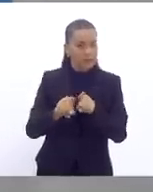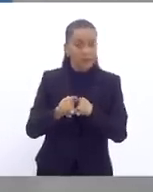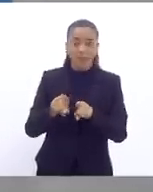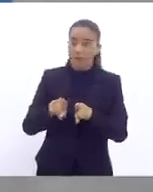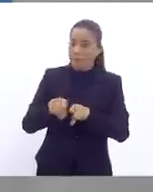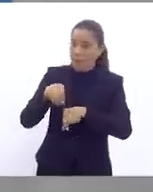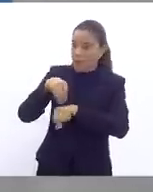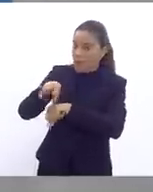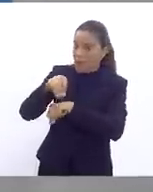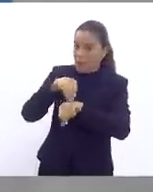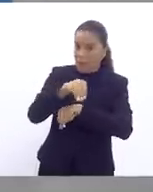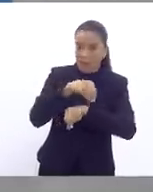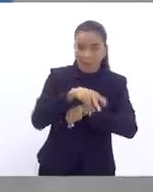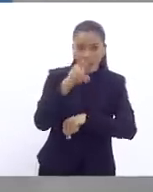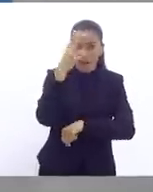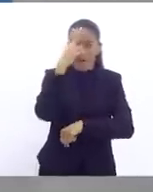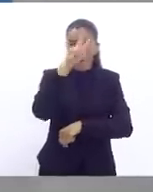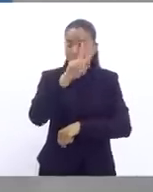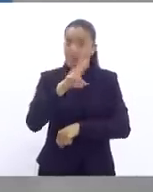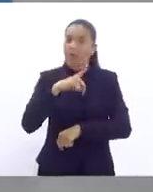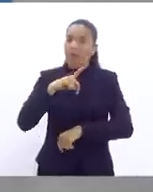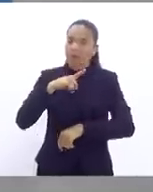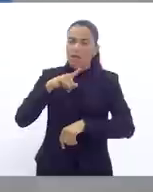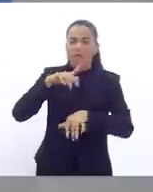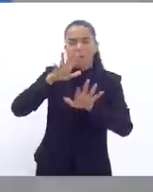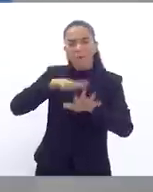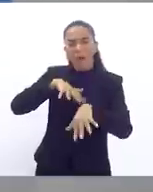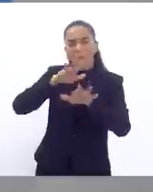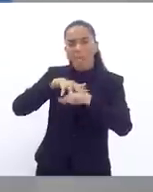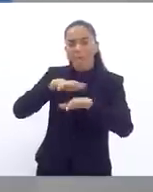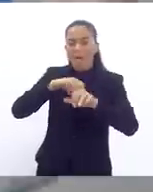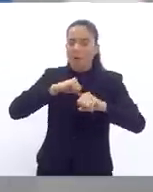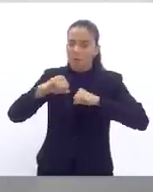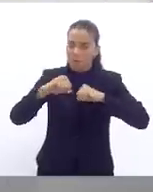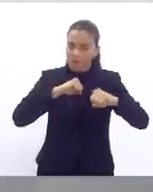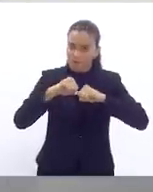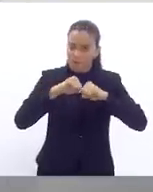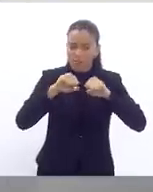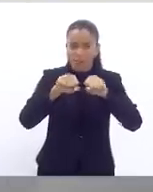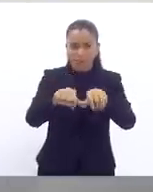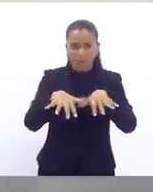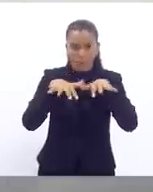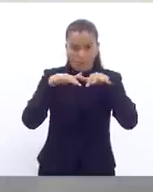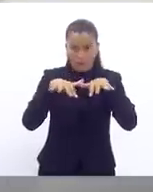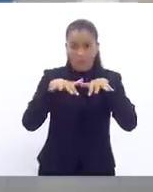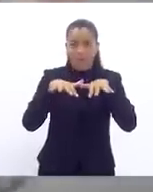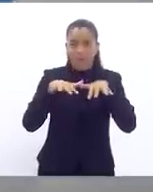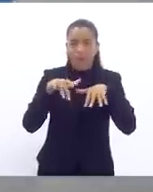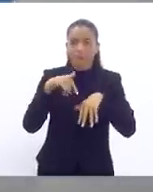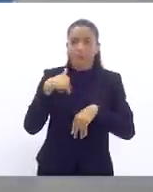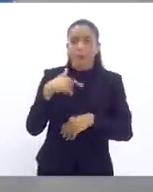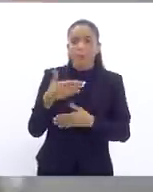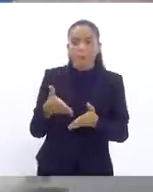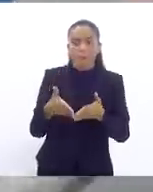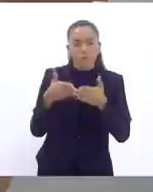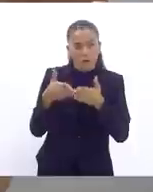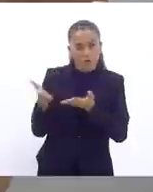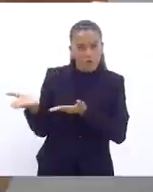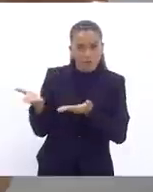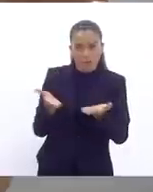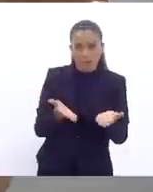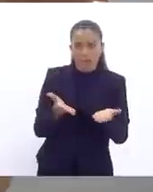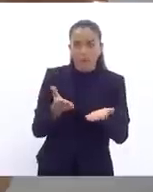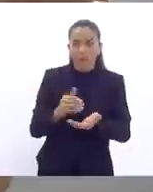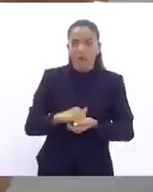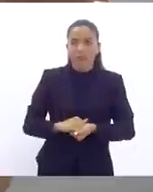é lembrar aqui que foi feita uma manifestação em plenário Deputado Marcelo por favor foi